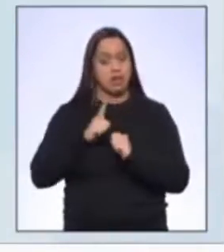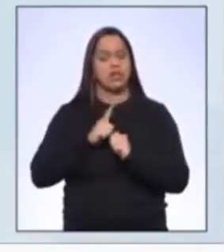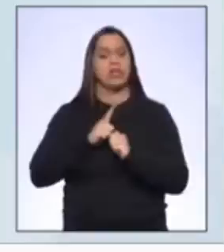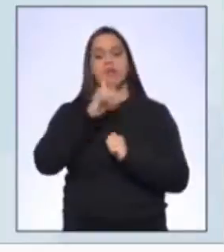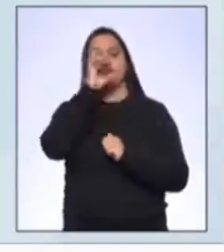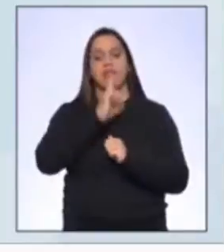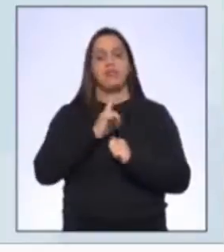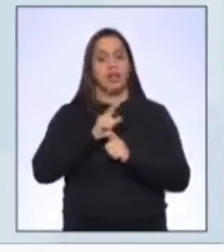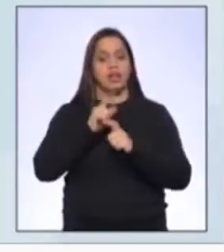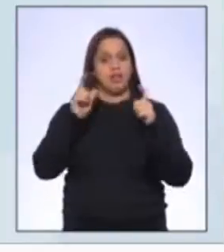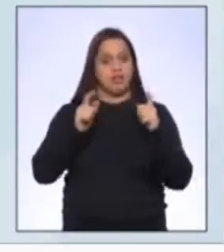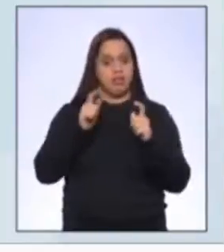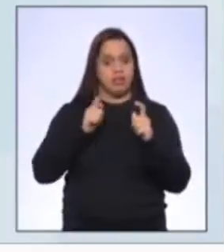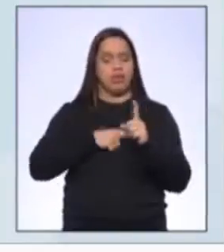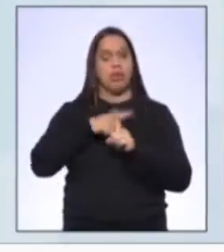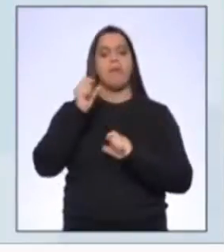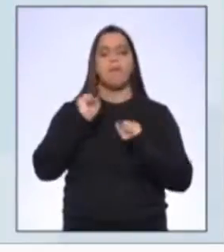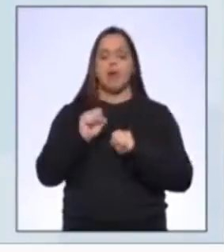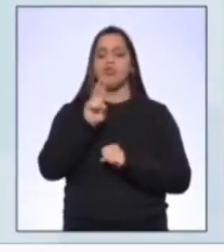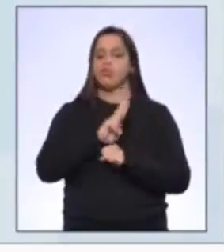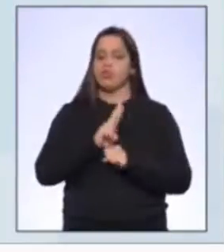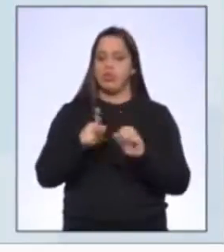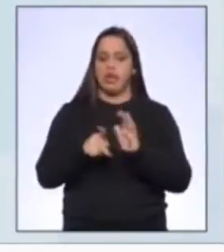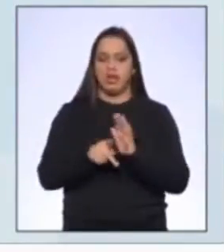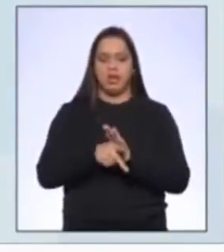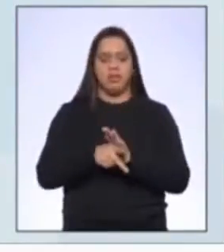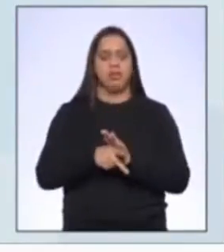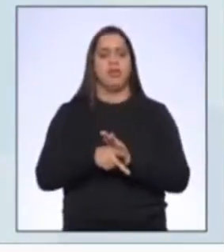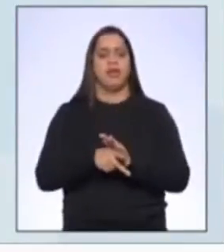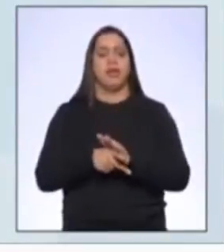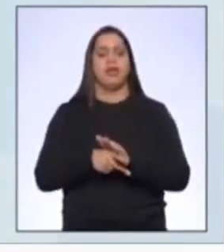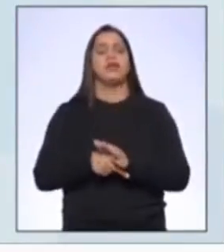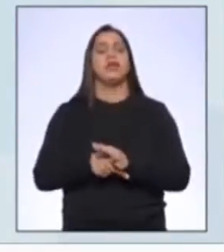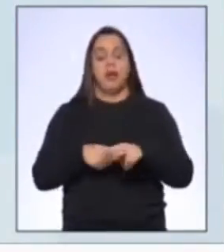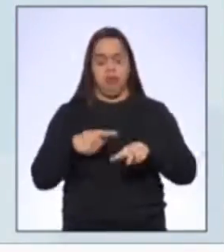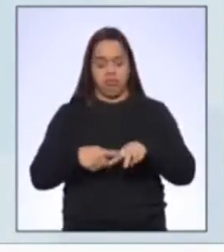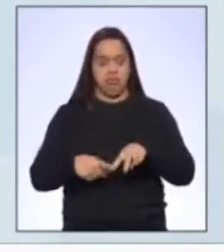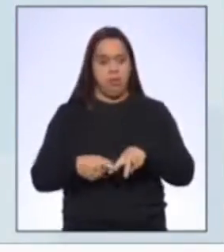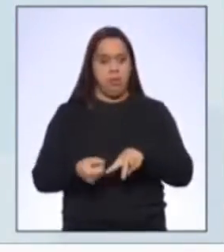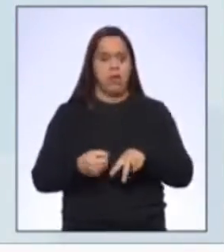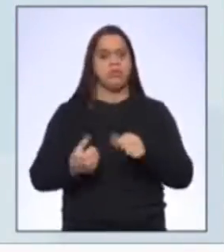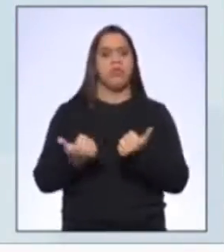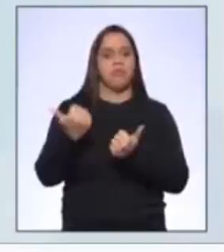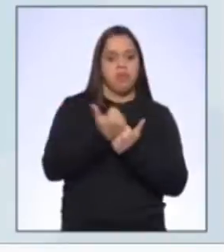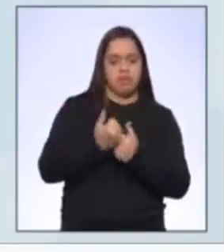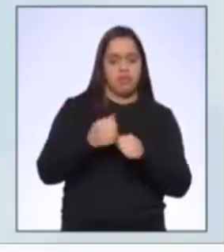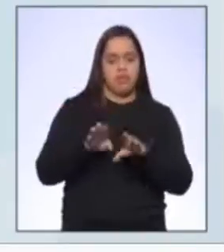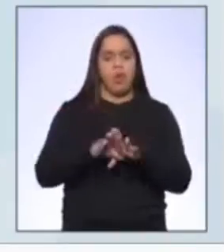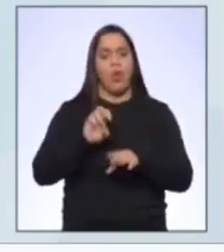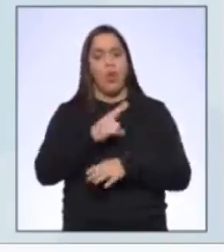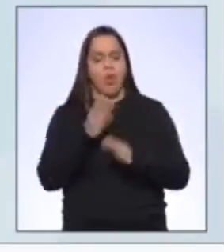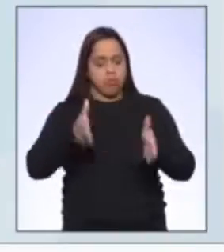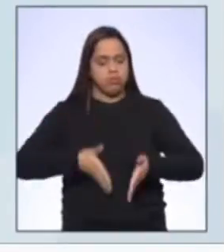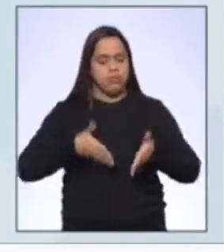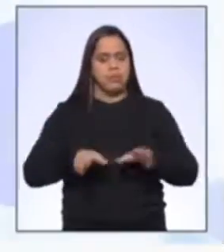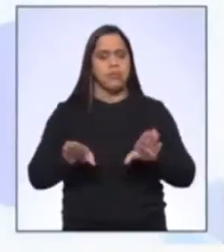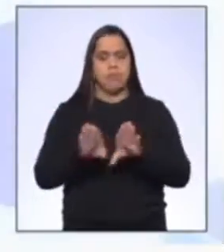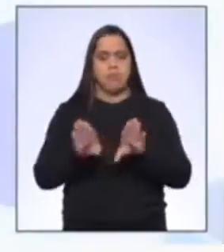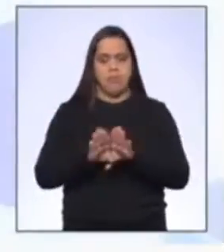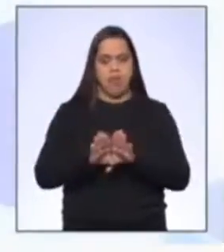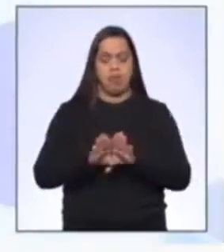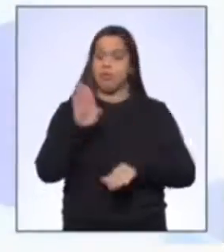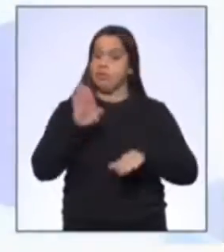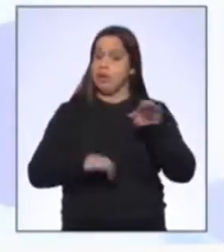eles podem usar próteses e ou cadê e ou cadeiras de rodas tá então